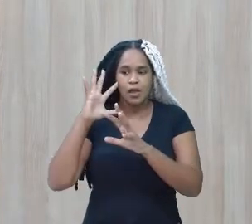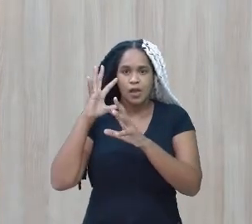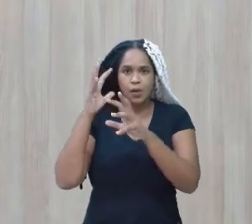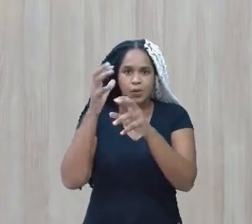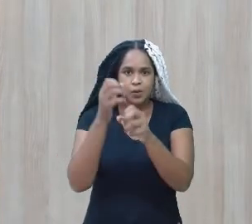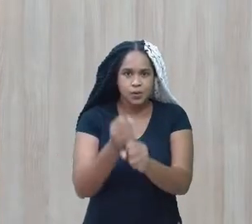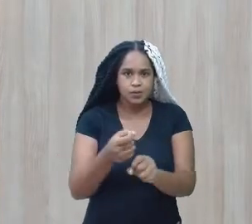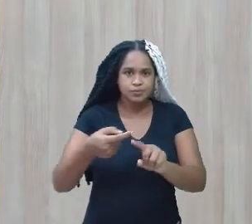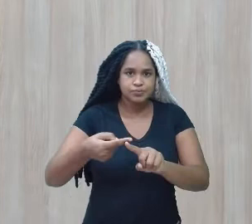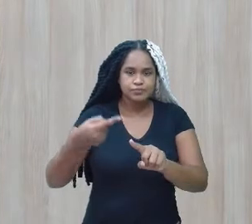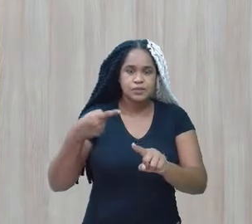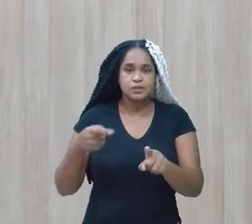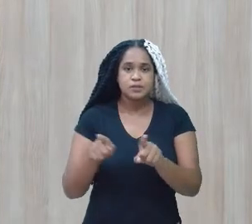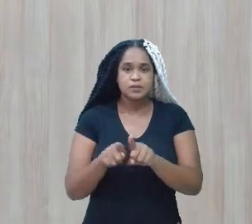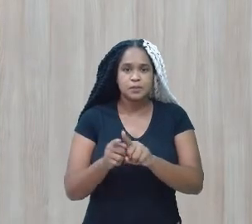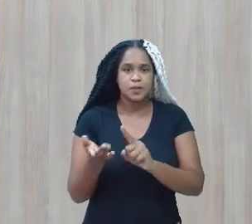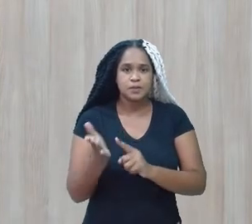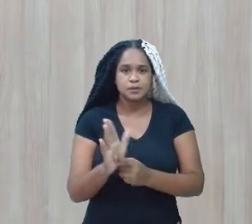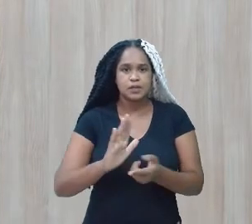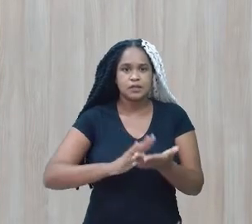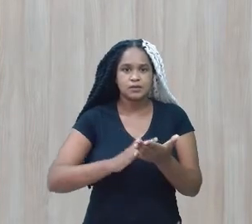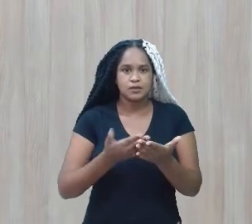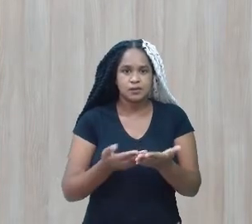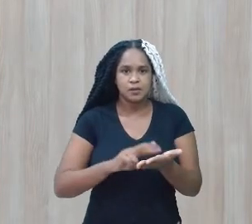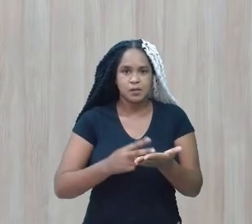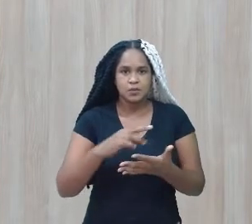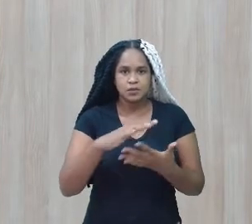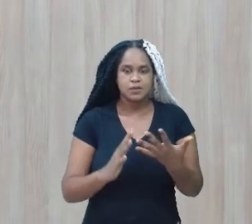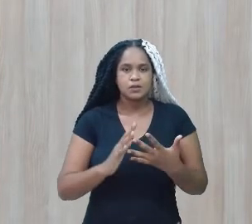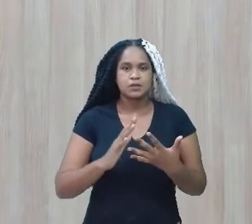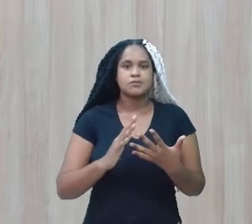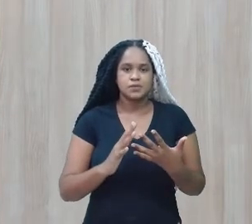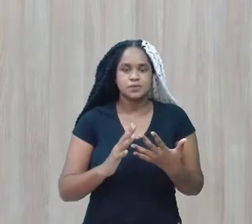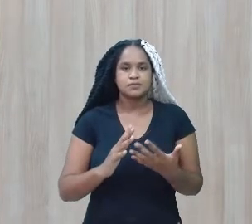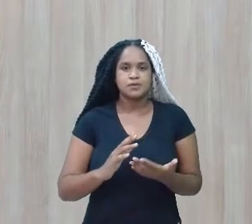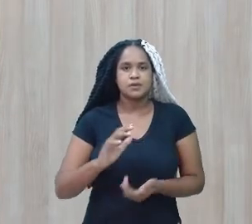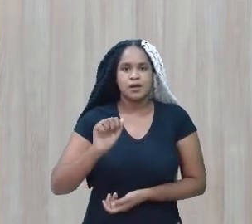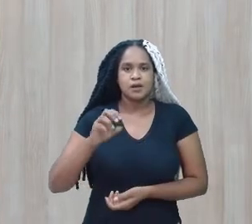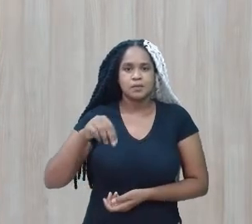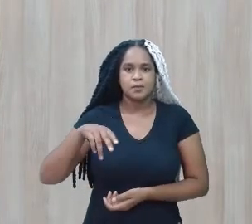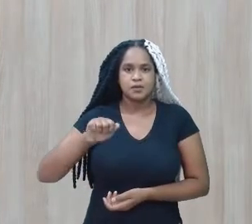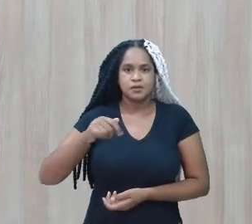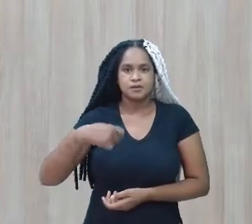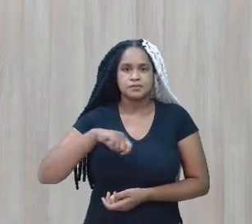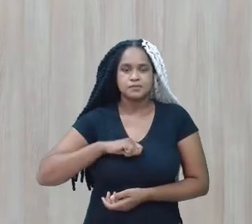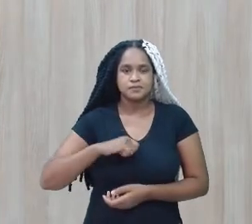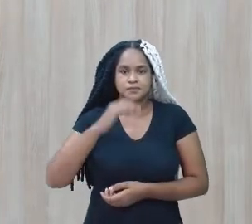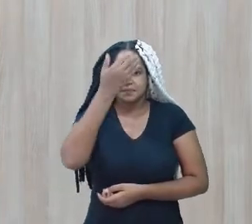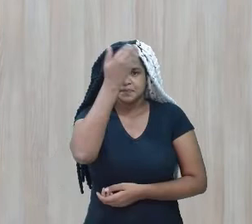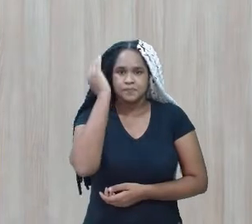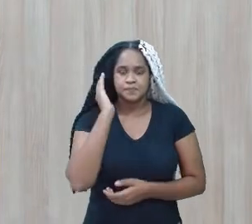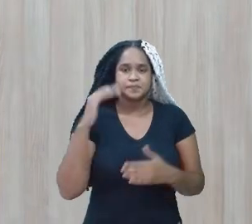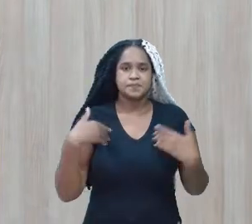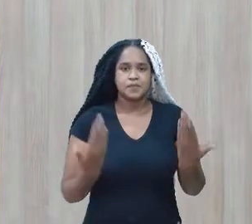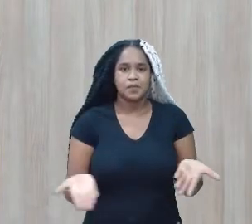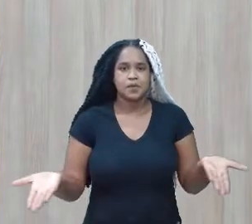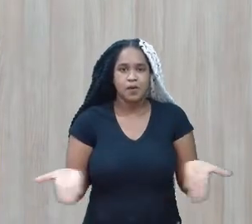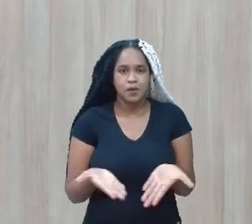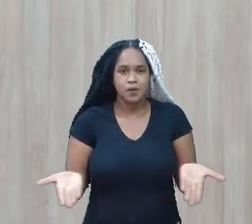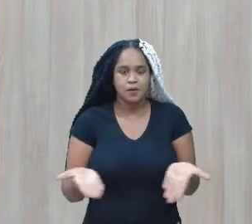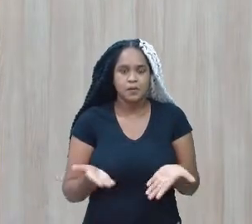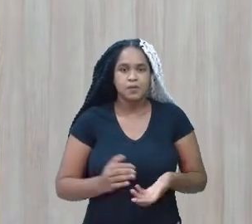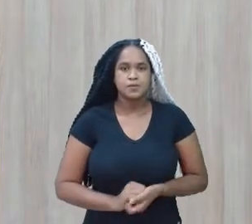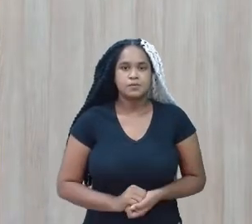Vamos apresentar aqui, olha, a intérprete de Libras, Amanda. Vamos lá? Vamos relembrar um pouquinho sobre o que